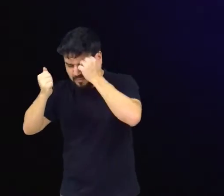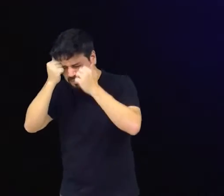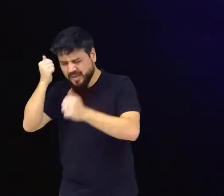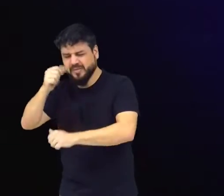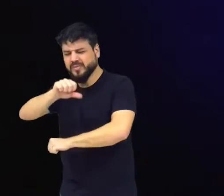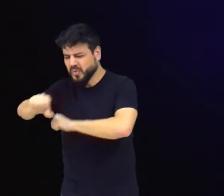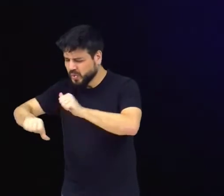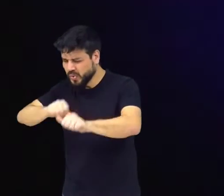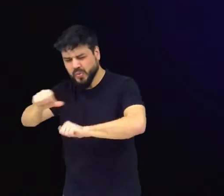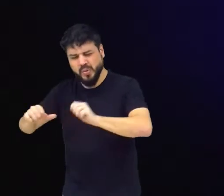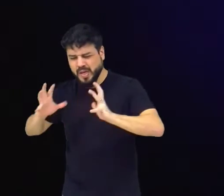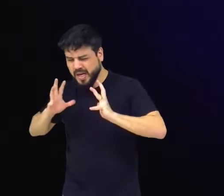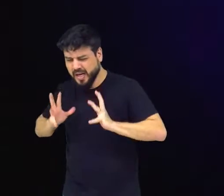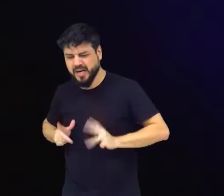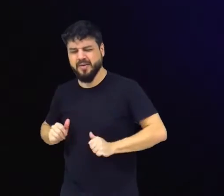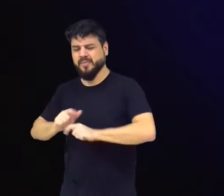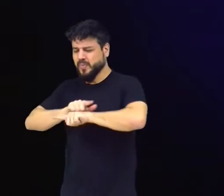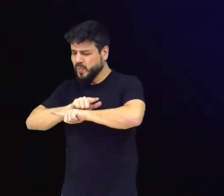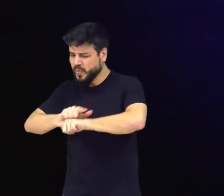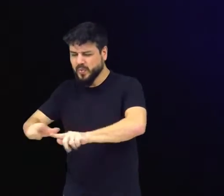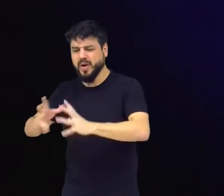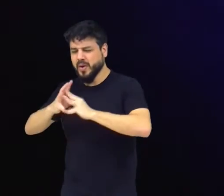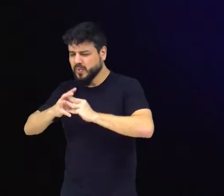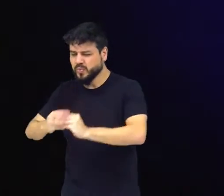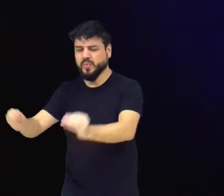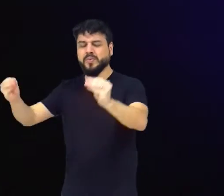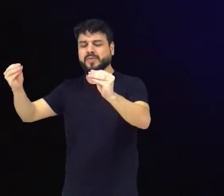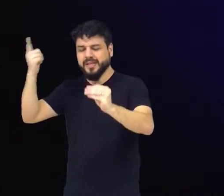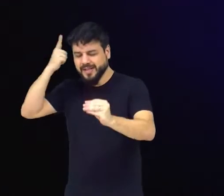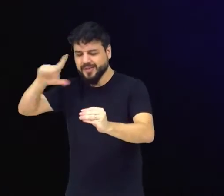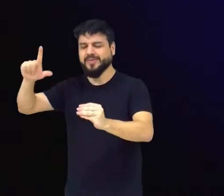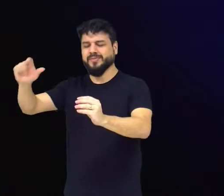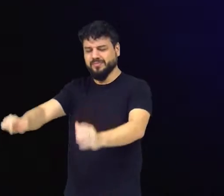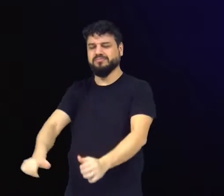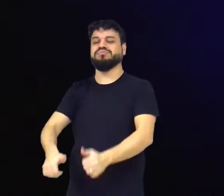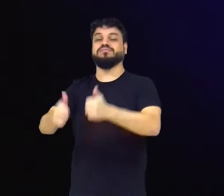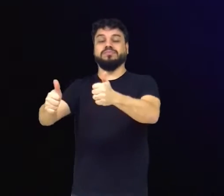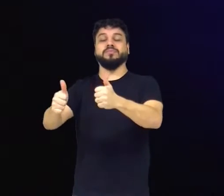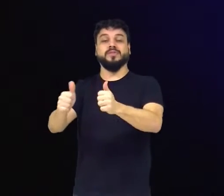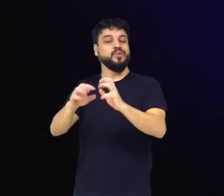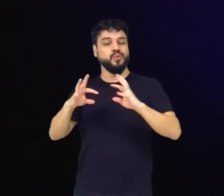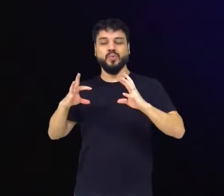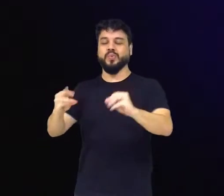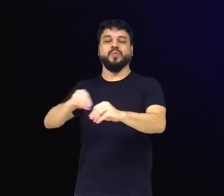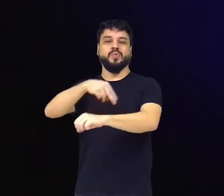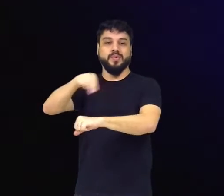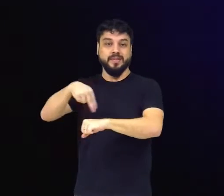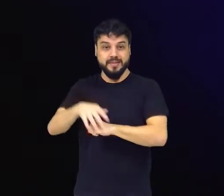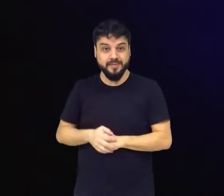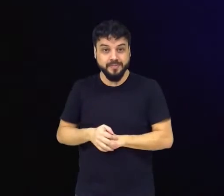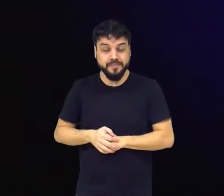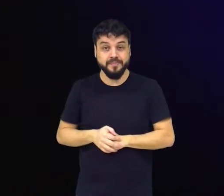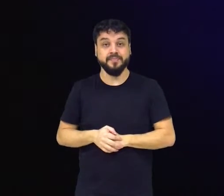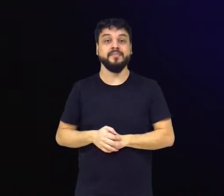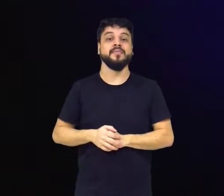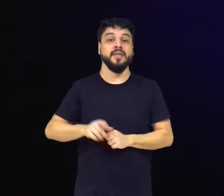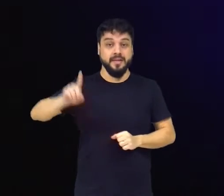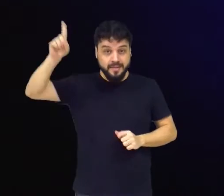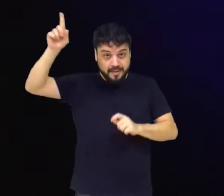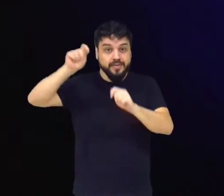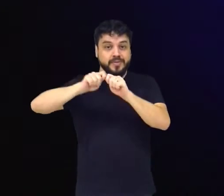terra e restauraria a sorte de toda a nação. Fato é, queridos, que Deus fez ao seu povo como havia